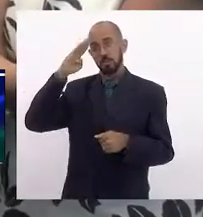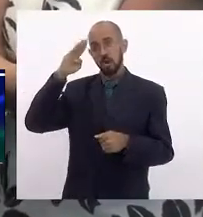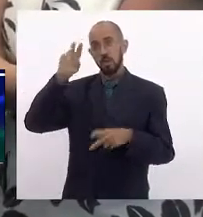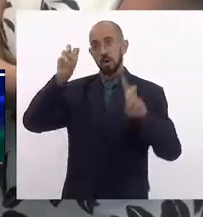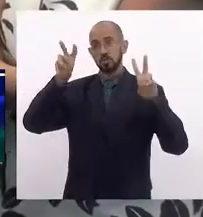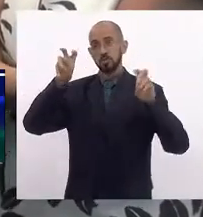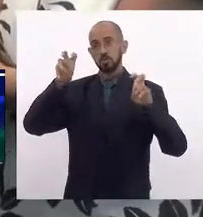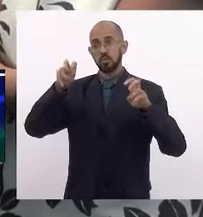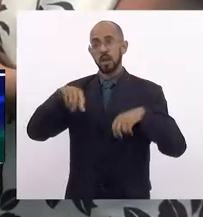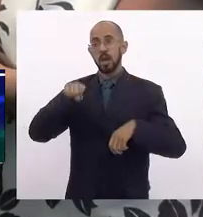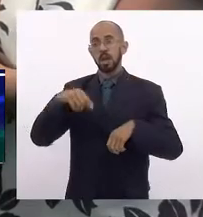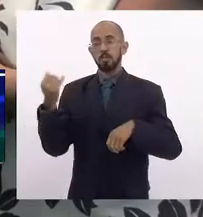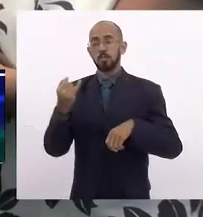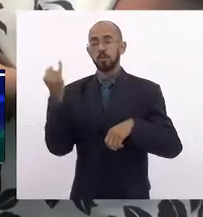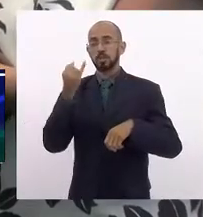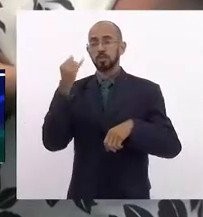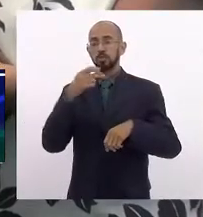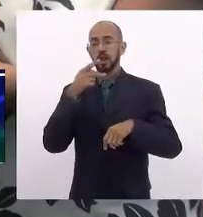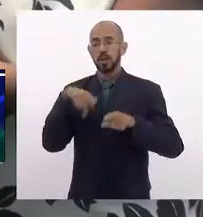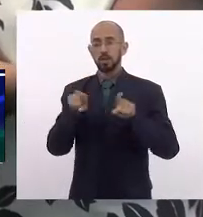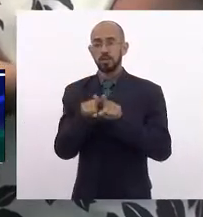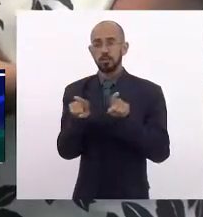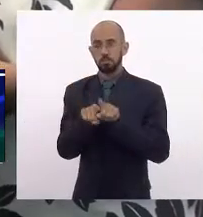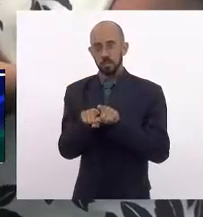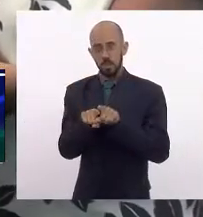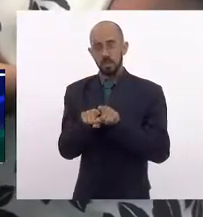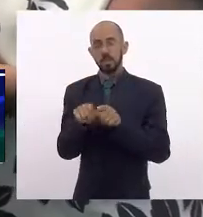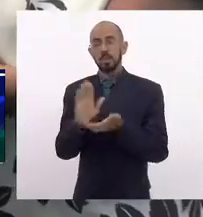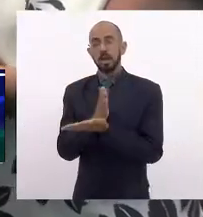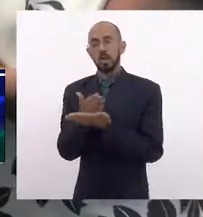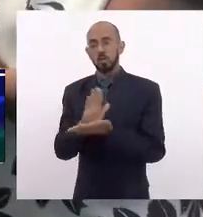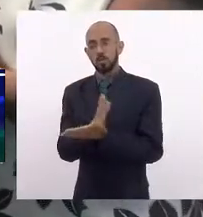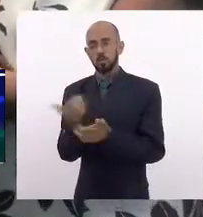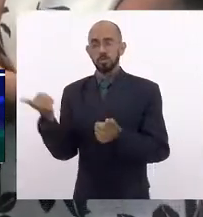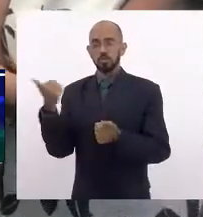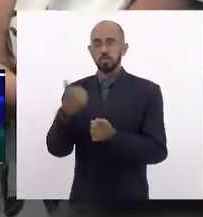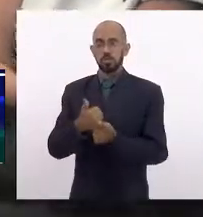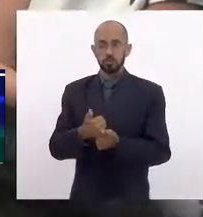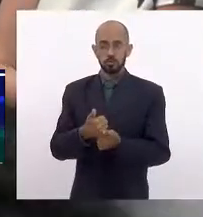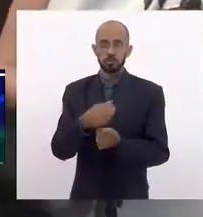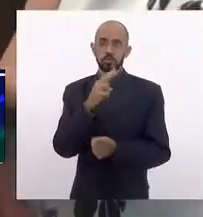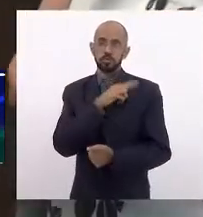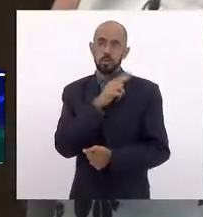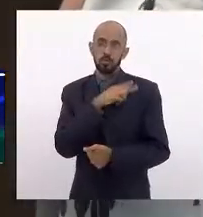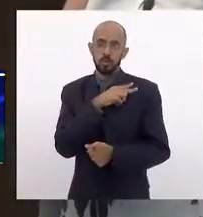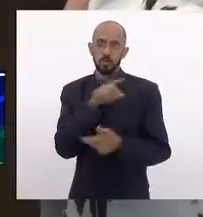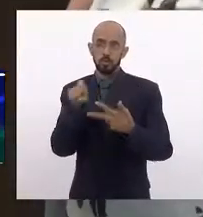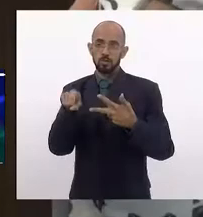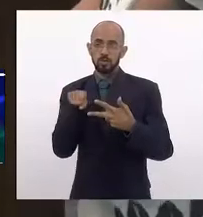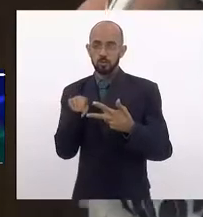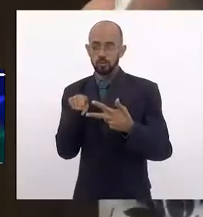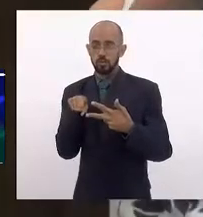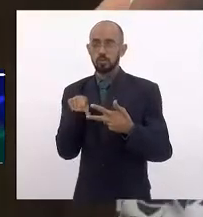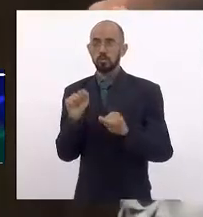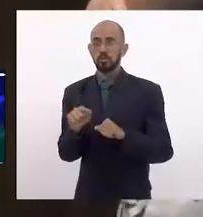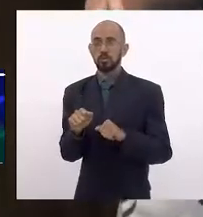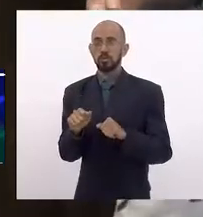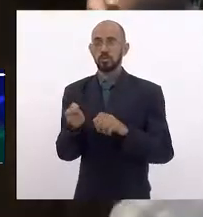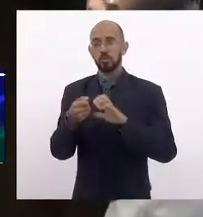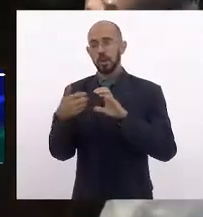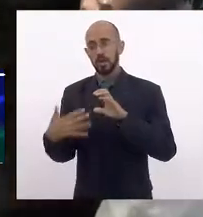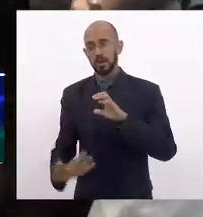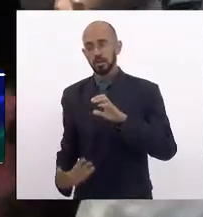relevante mencionar também que eventuais substituições na chefia do Poder Executivo de